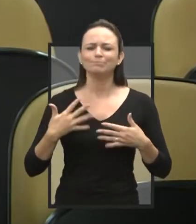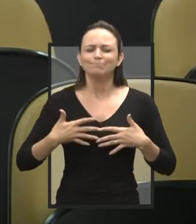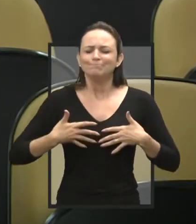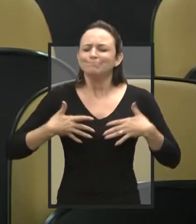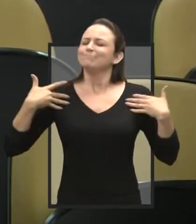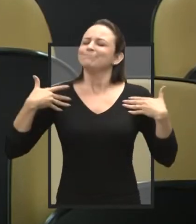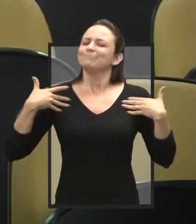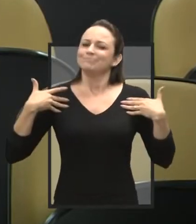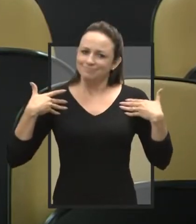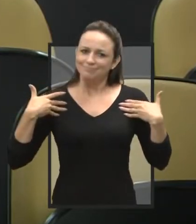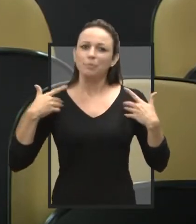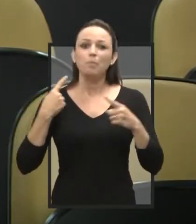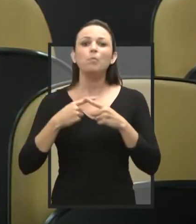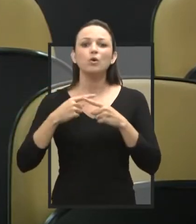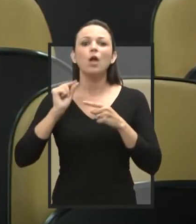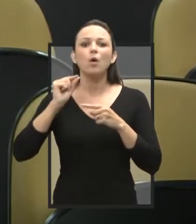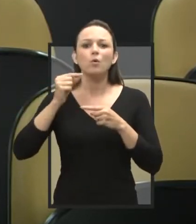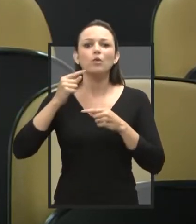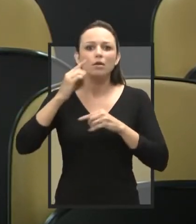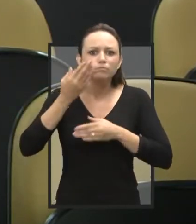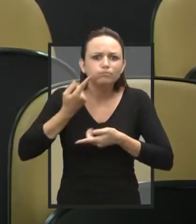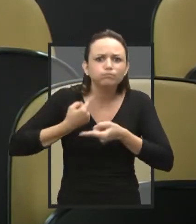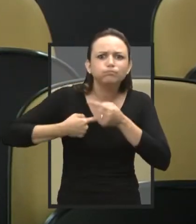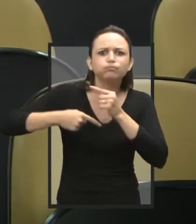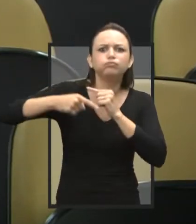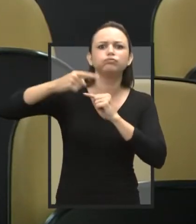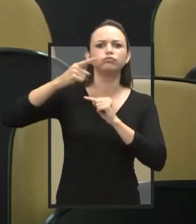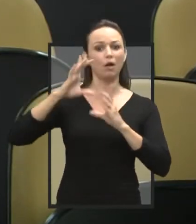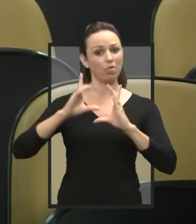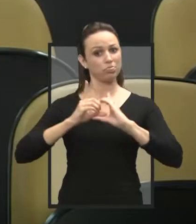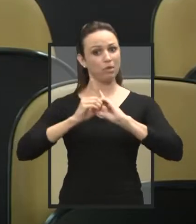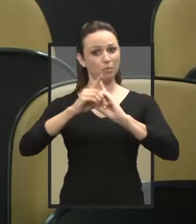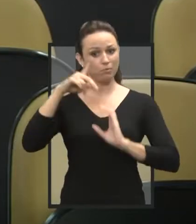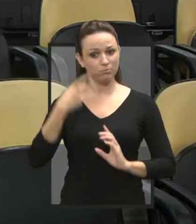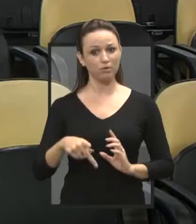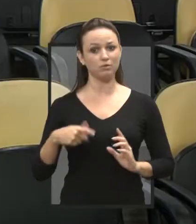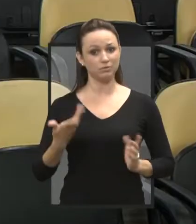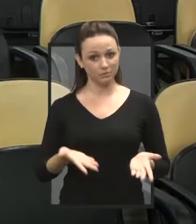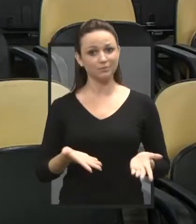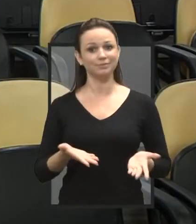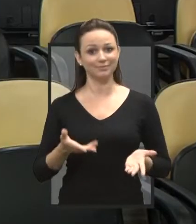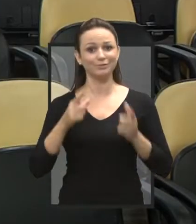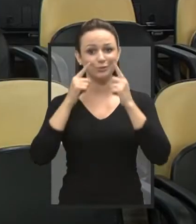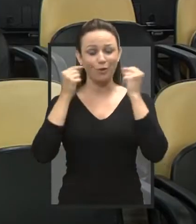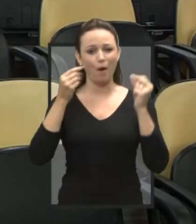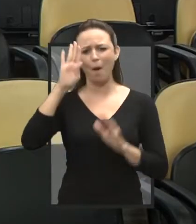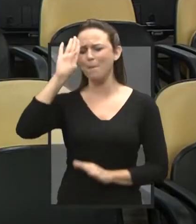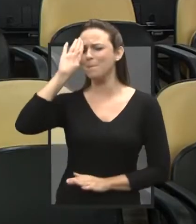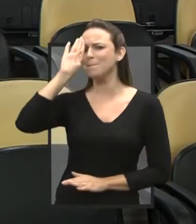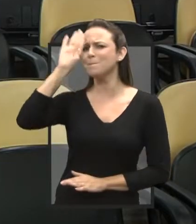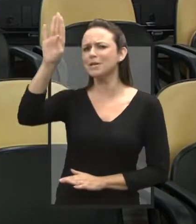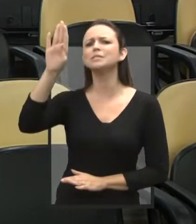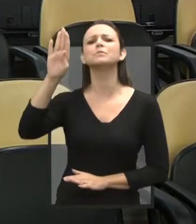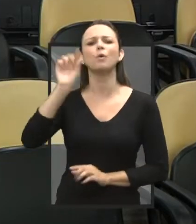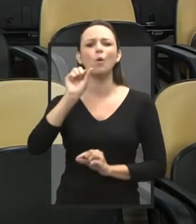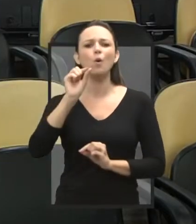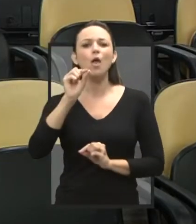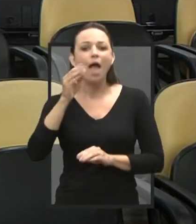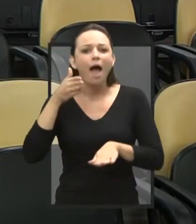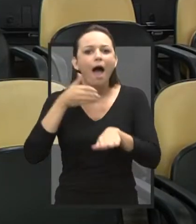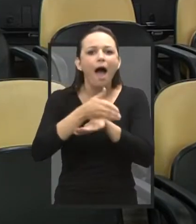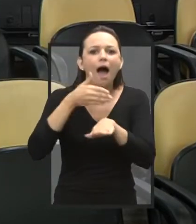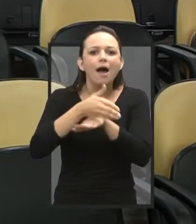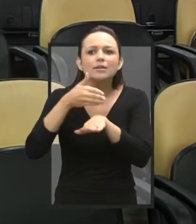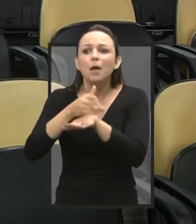orgulho para mim, porque é um avanço democrático imensurável para a nossa cidade. É um dos principais canais de acesso